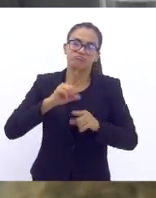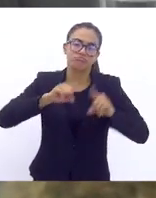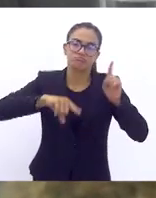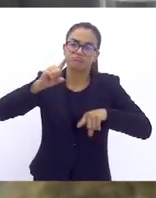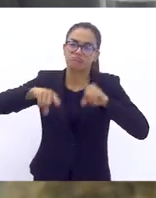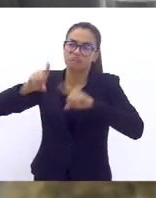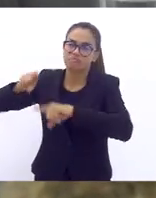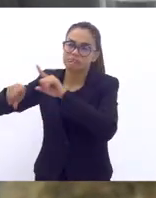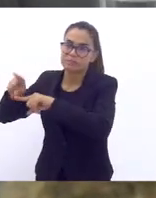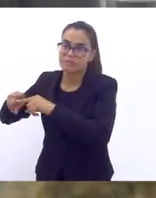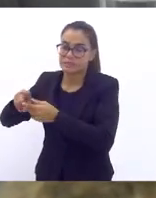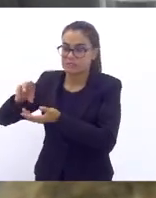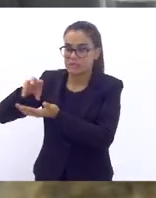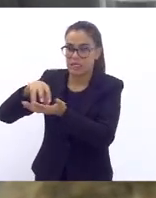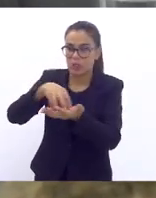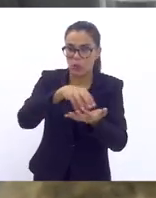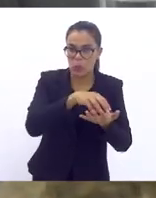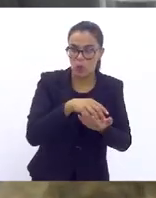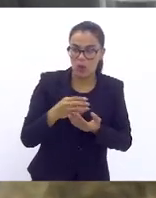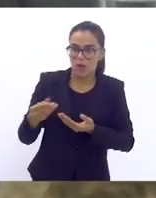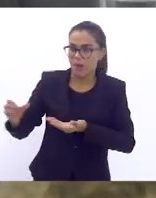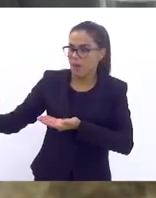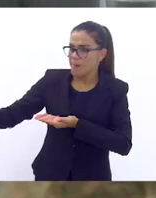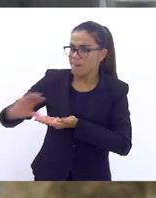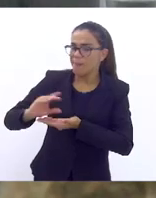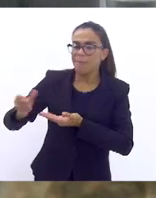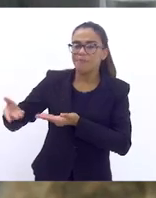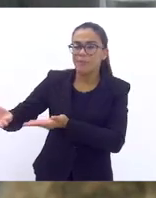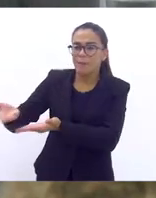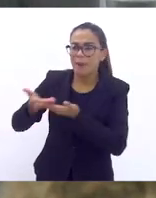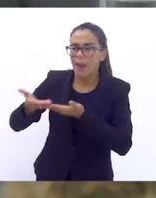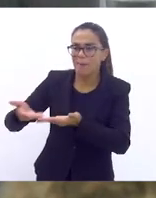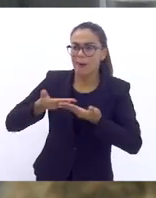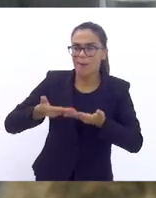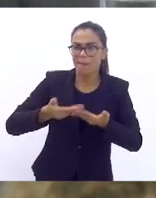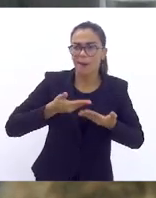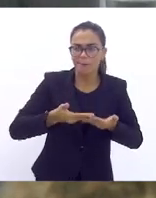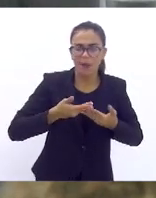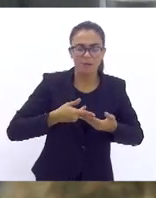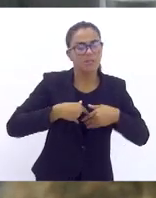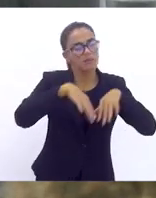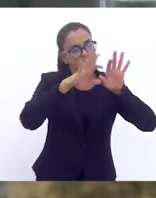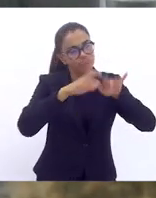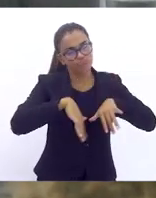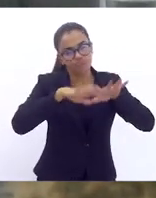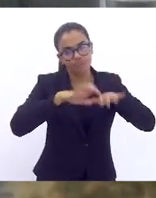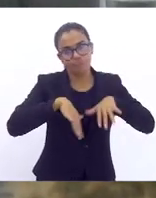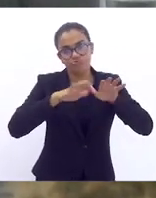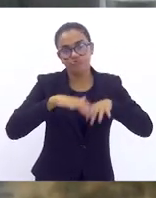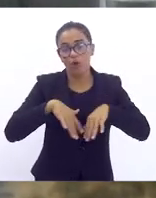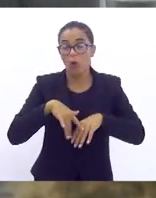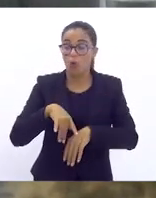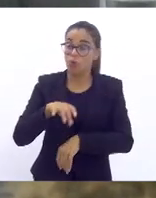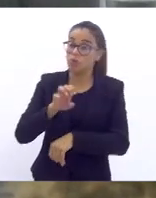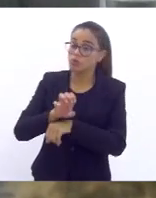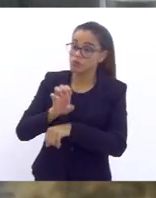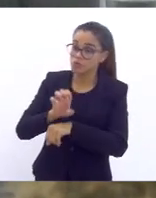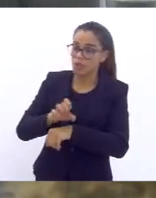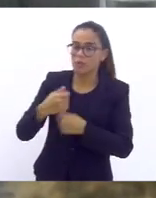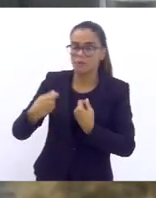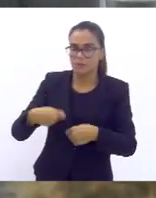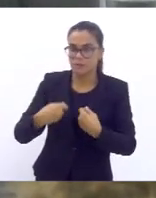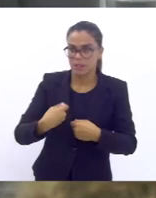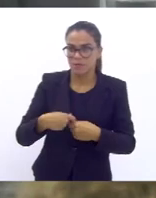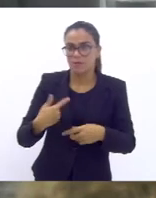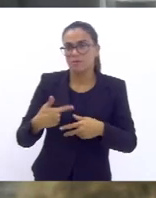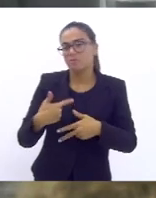setores que podem nos fornecer e aqui o estado precisava fazer a matriz acho que o Executivo